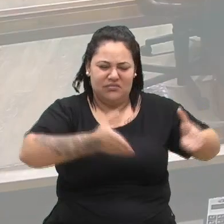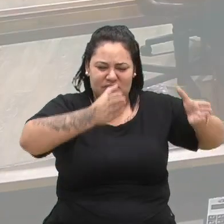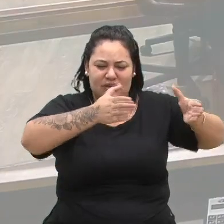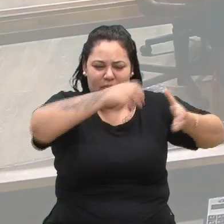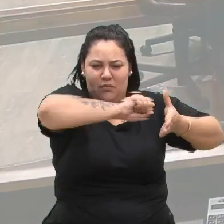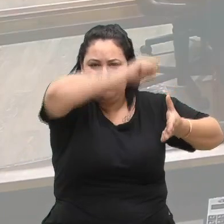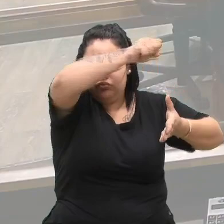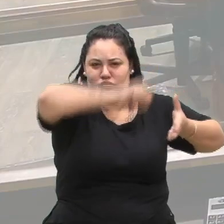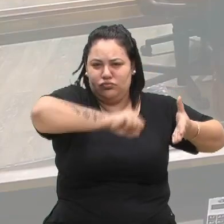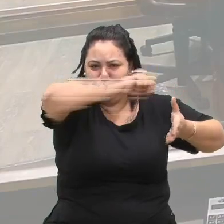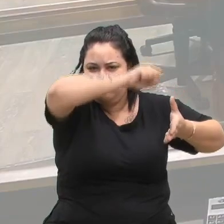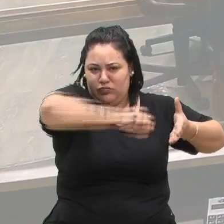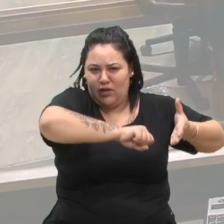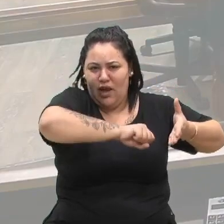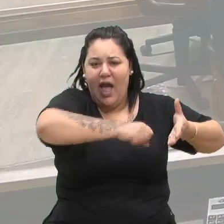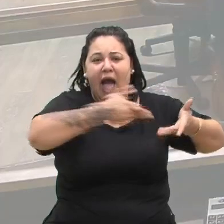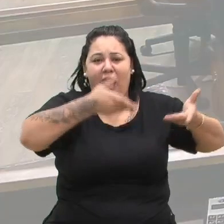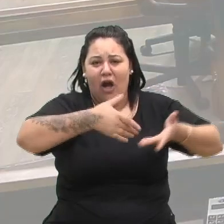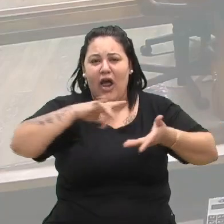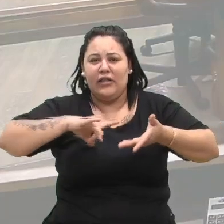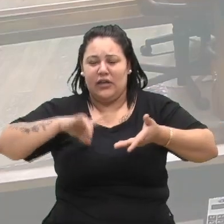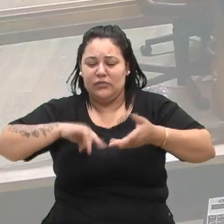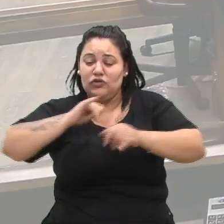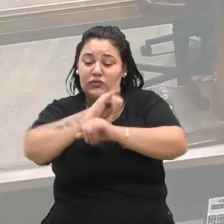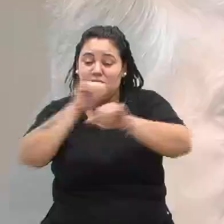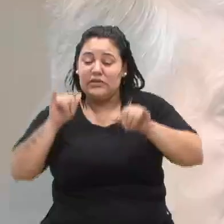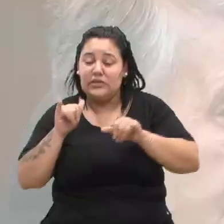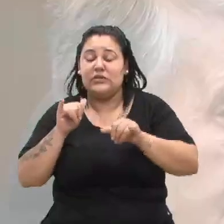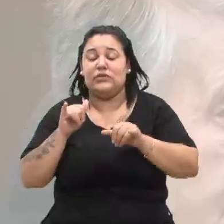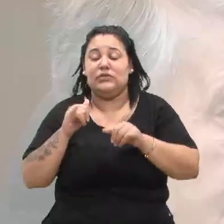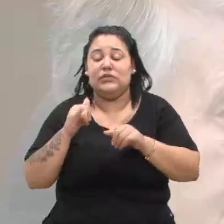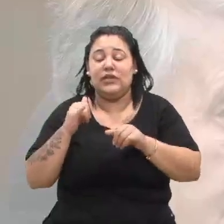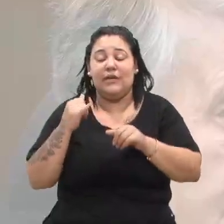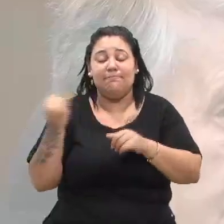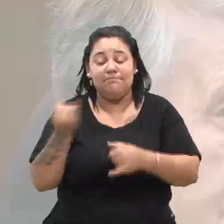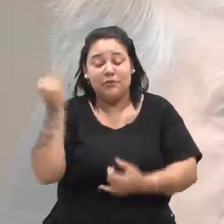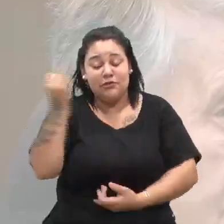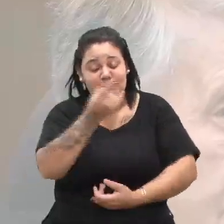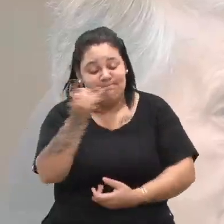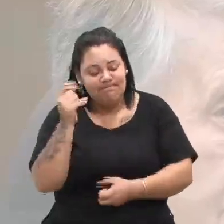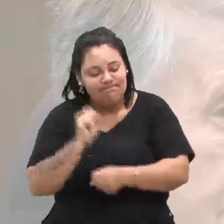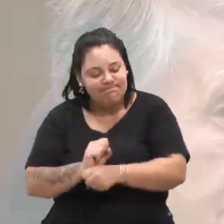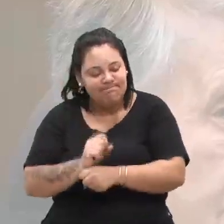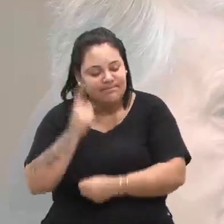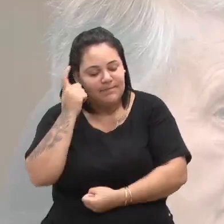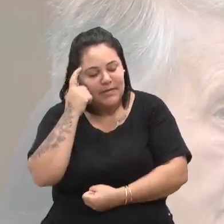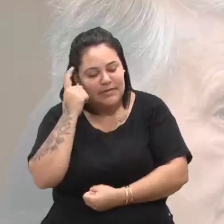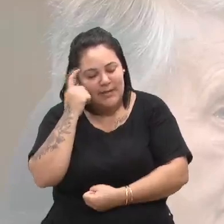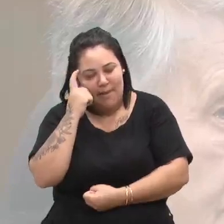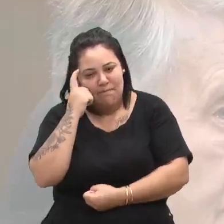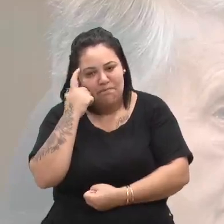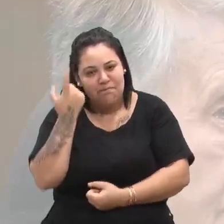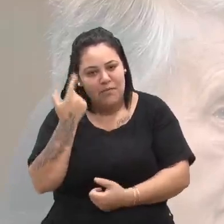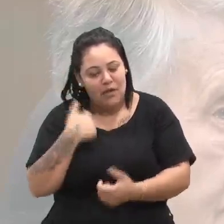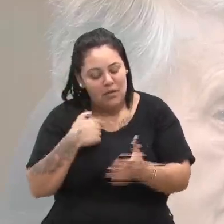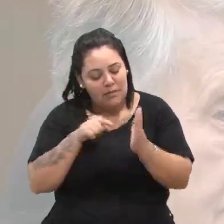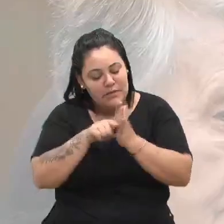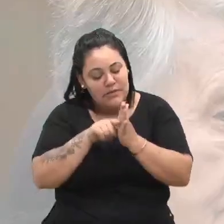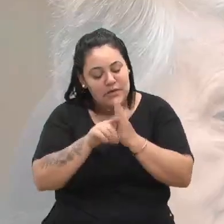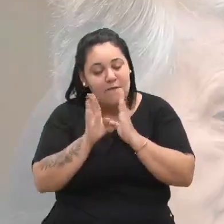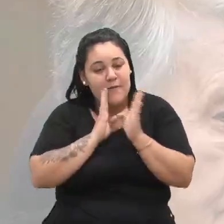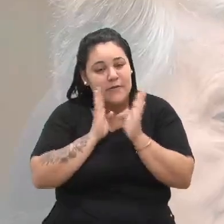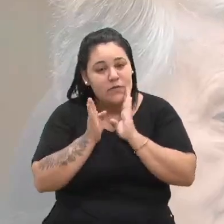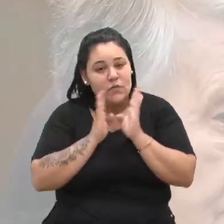notícia que cabe aqui a gente fazer uma reflexão. Pesquisando aqui o nosso Facebook